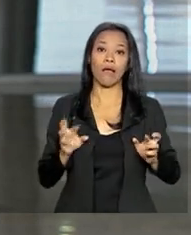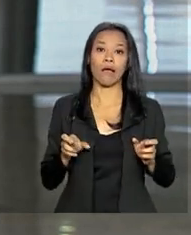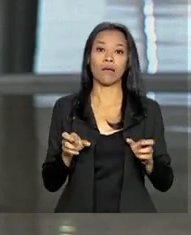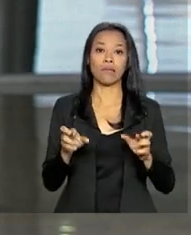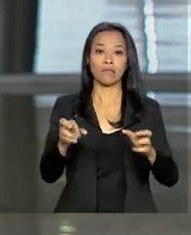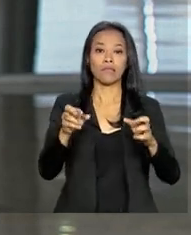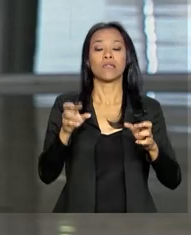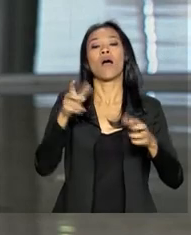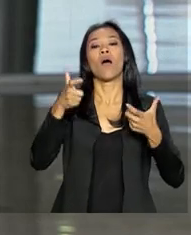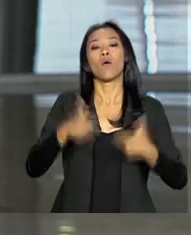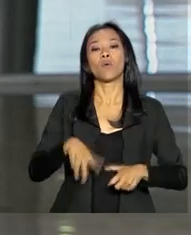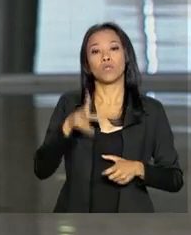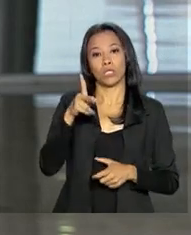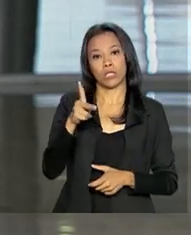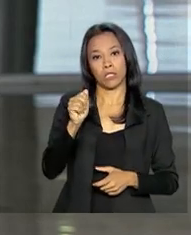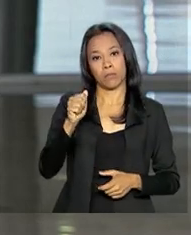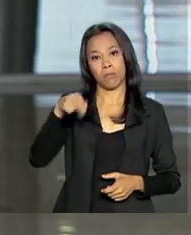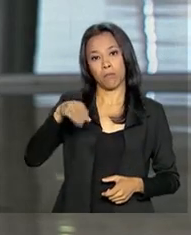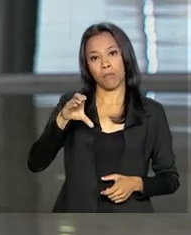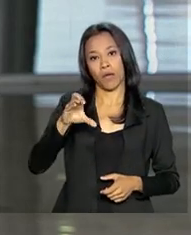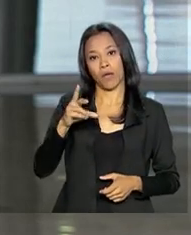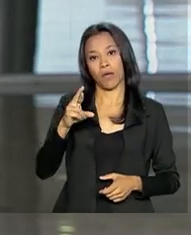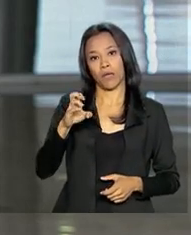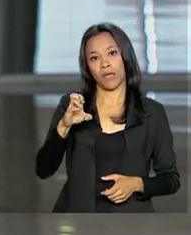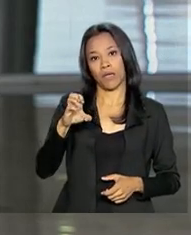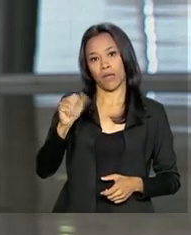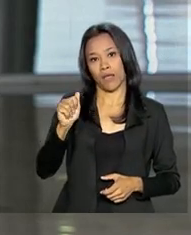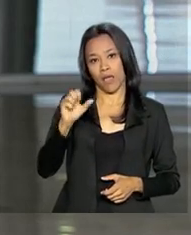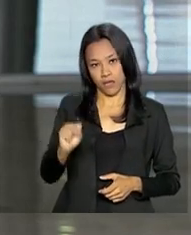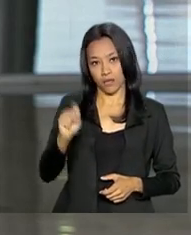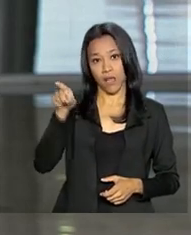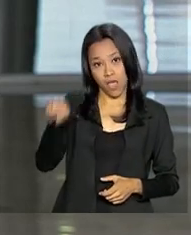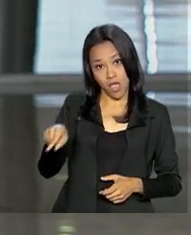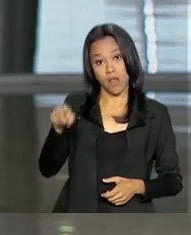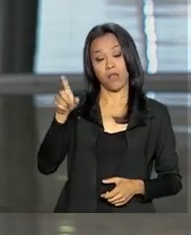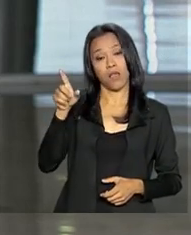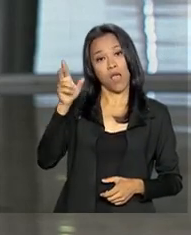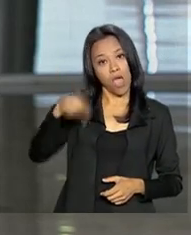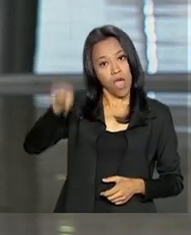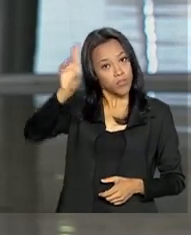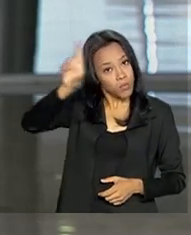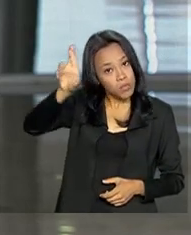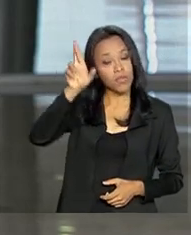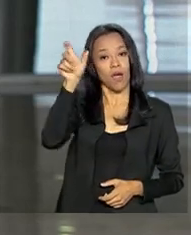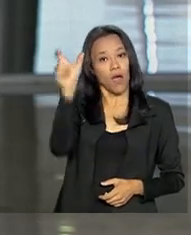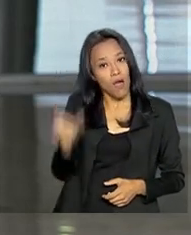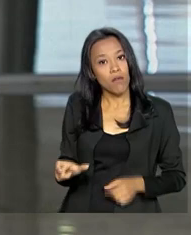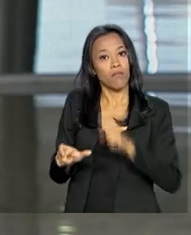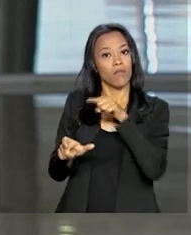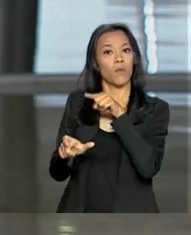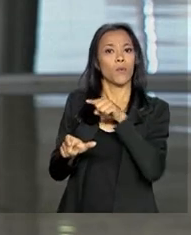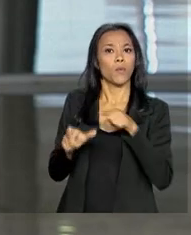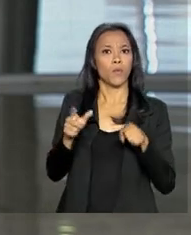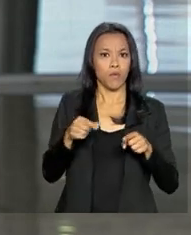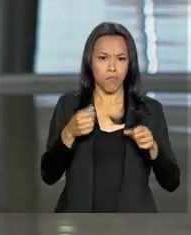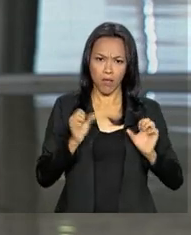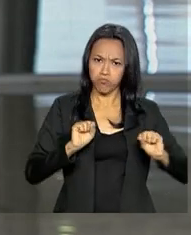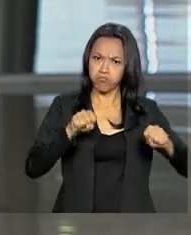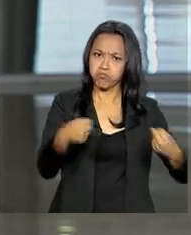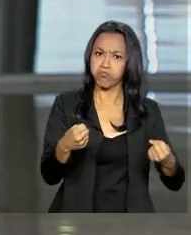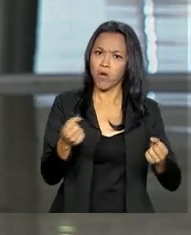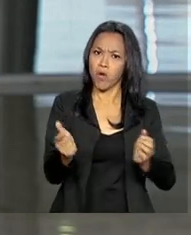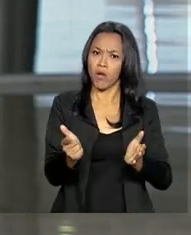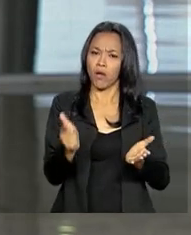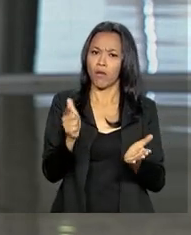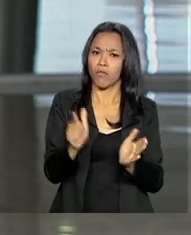no pâncreas. Paulistano, Frias Filho foi responsável por consolidar o projeto Folha, que é um